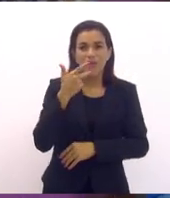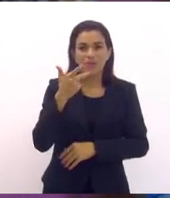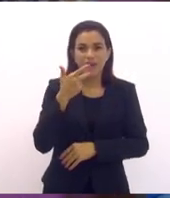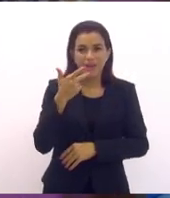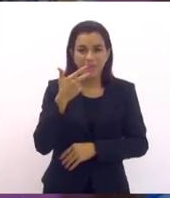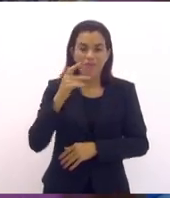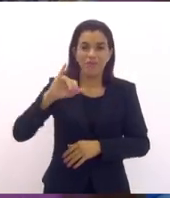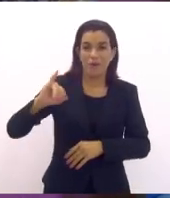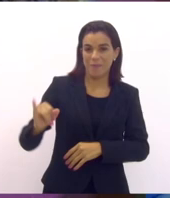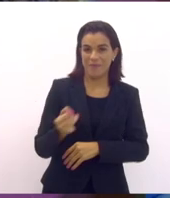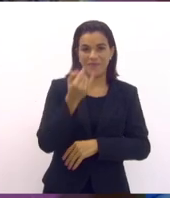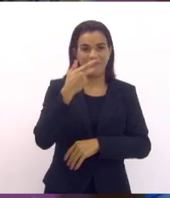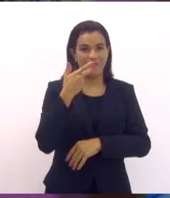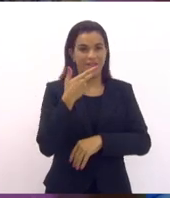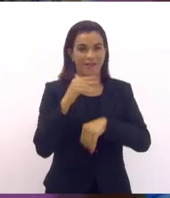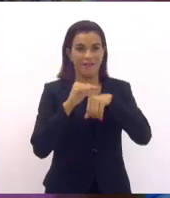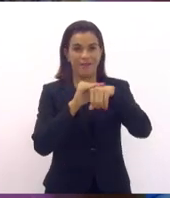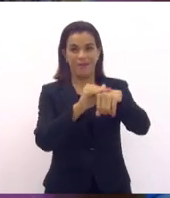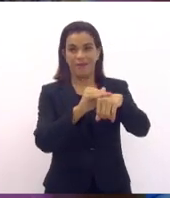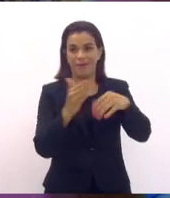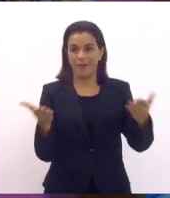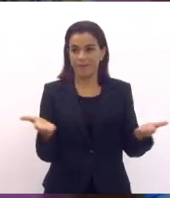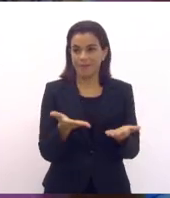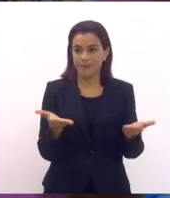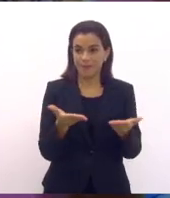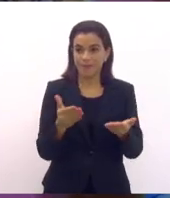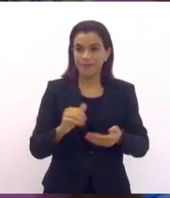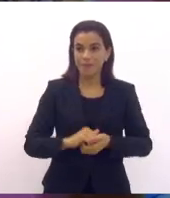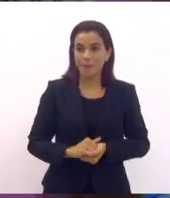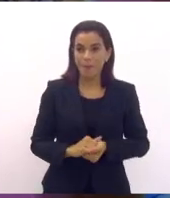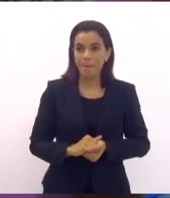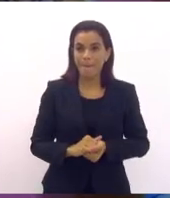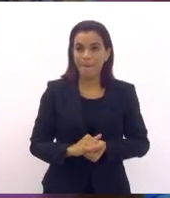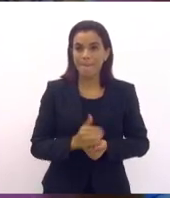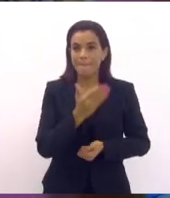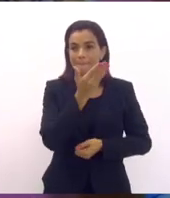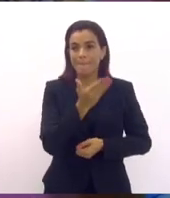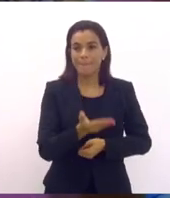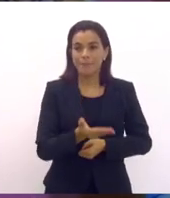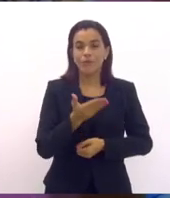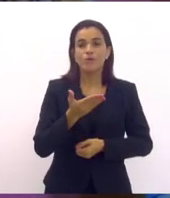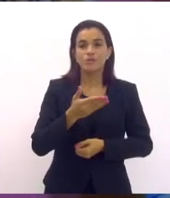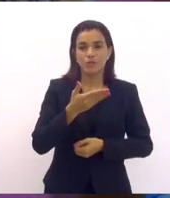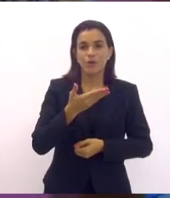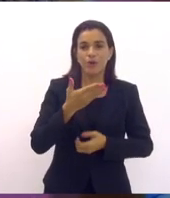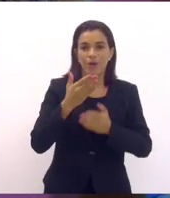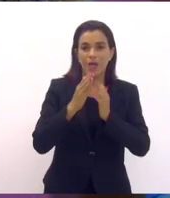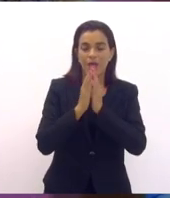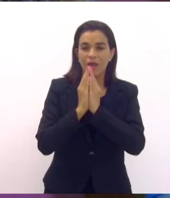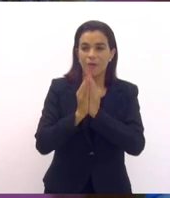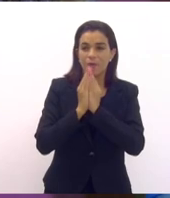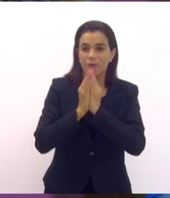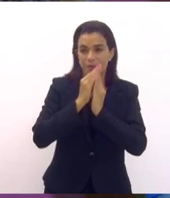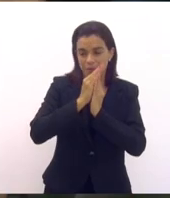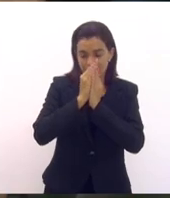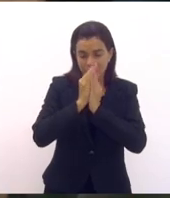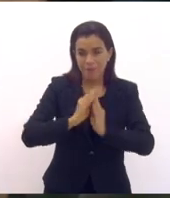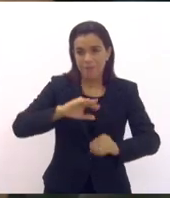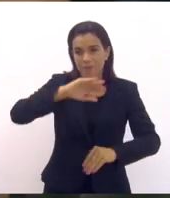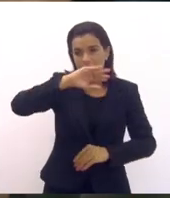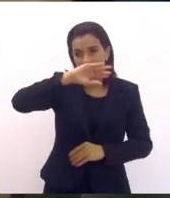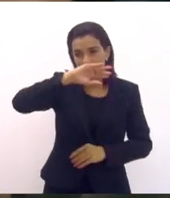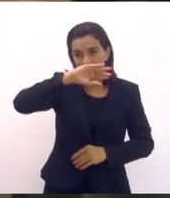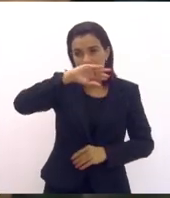aproveitar para falar agora eh O senhor é um baba Lor chá de grande